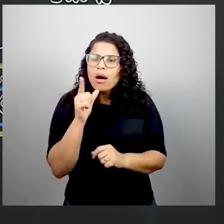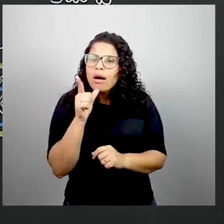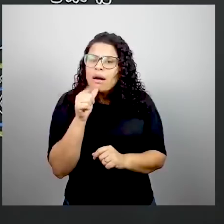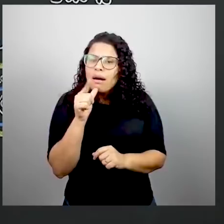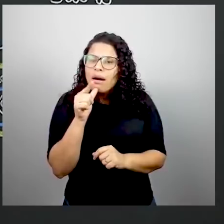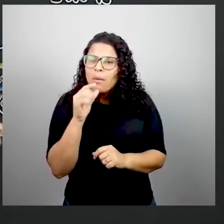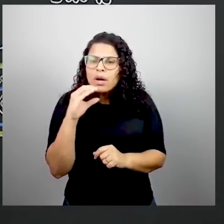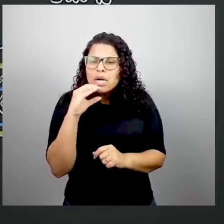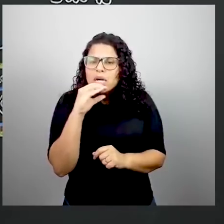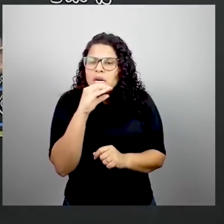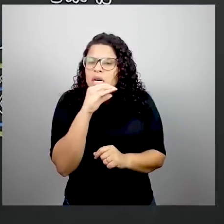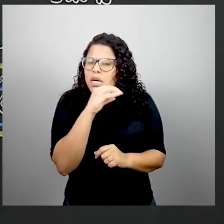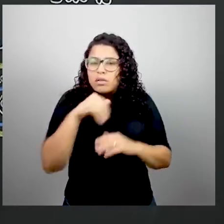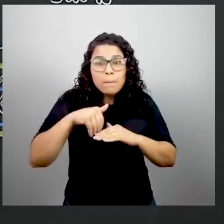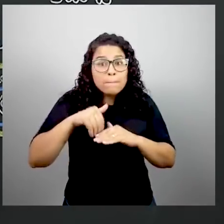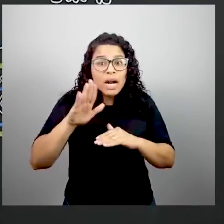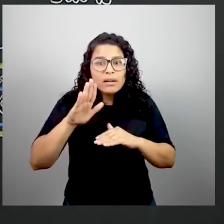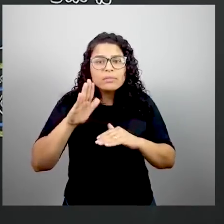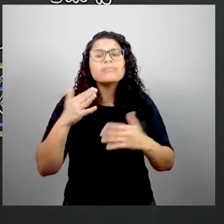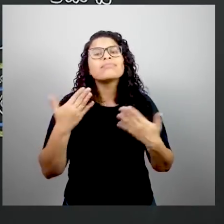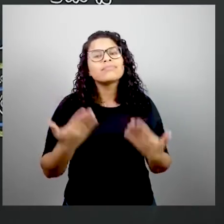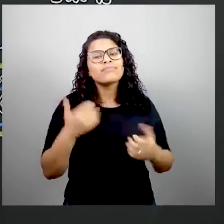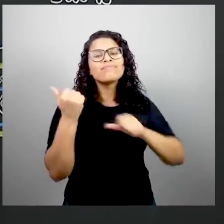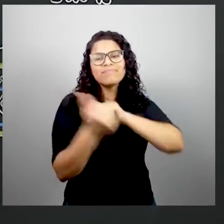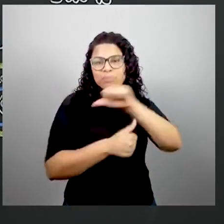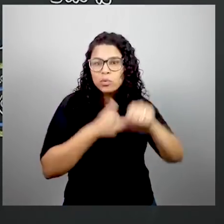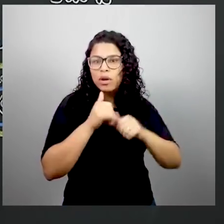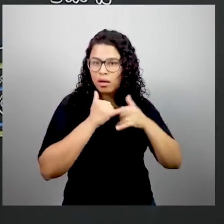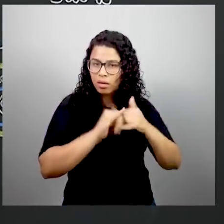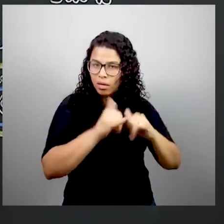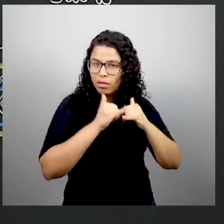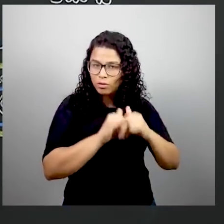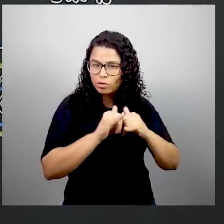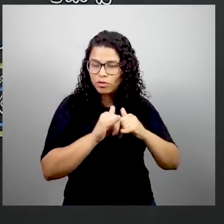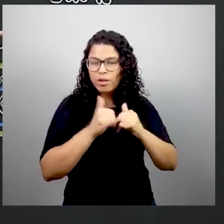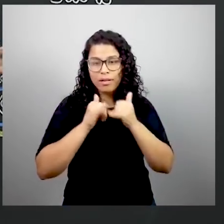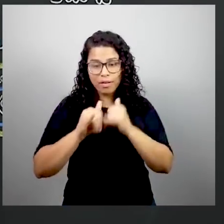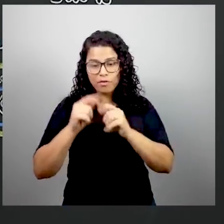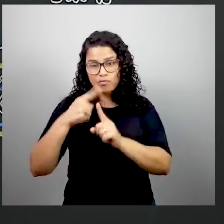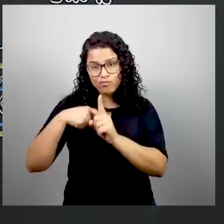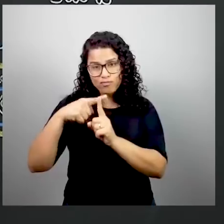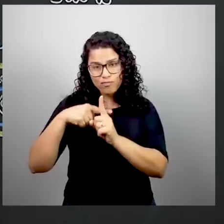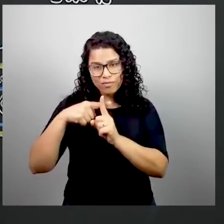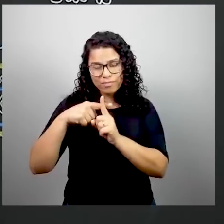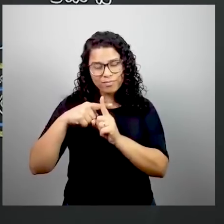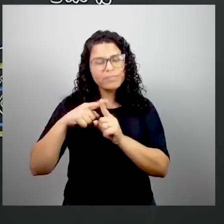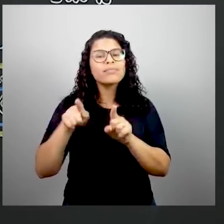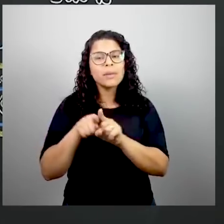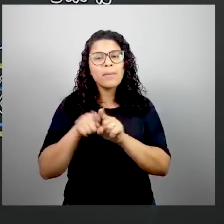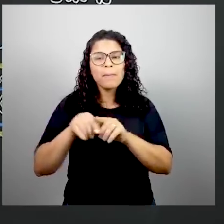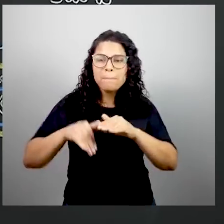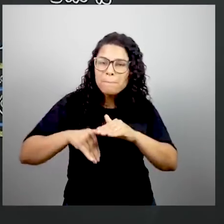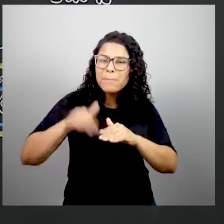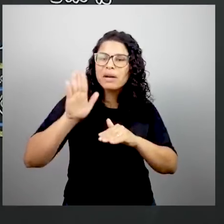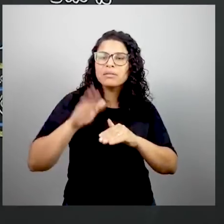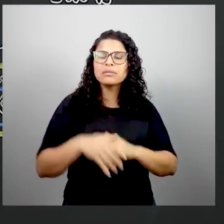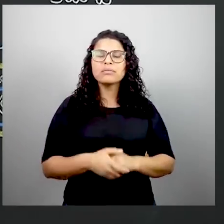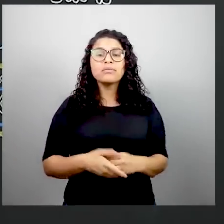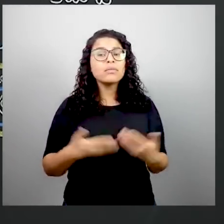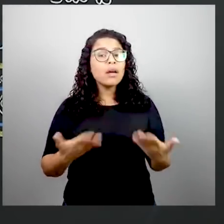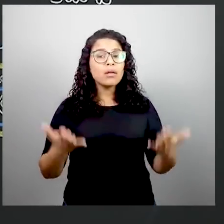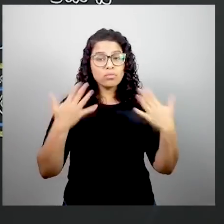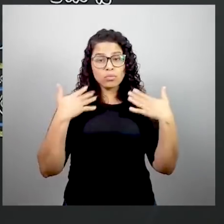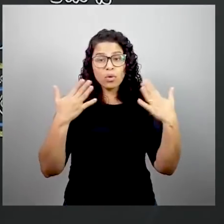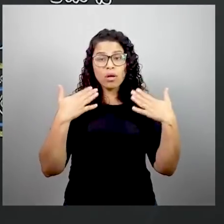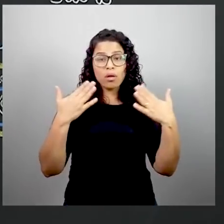esquentar bem. Se eu tenho que transformar mais em mais calor, eu consumo mais. E pode ser que no verão você